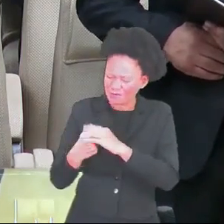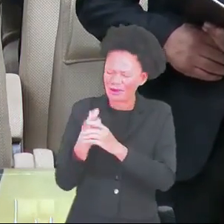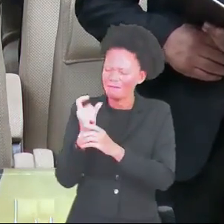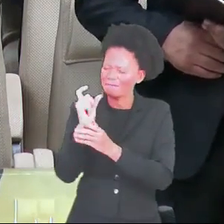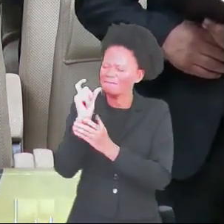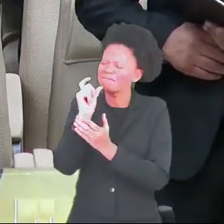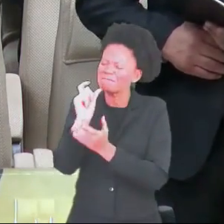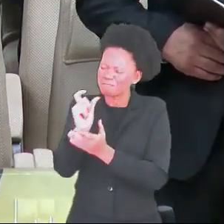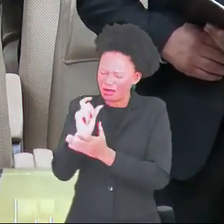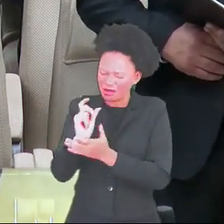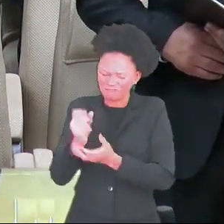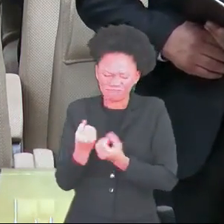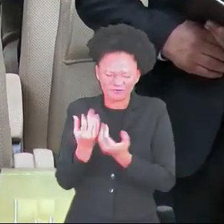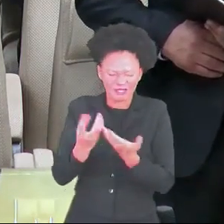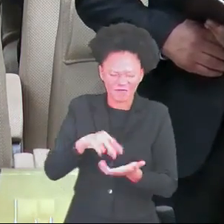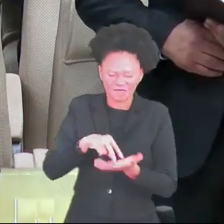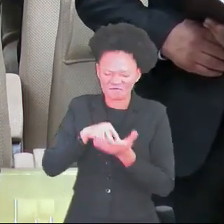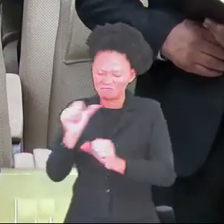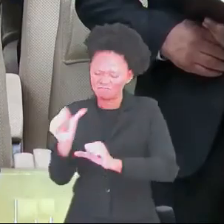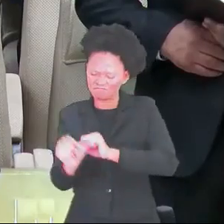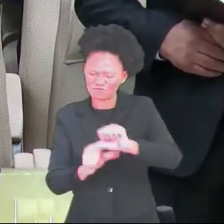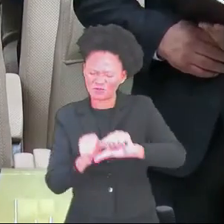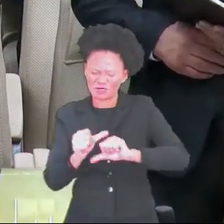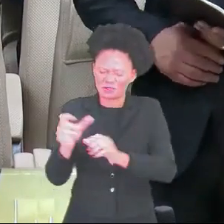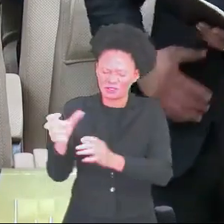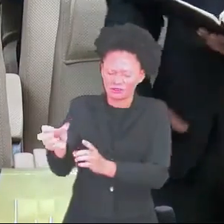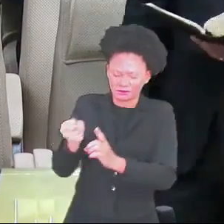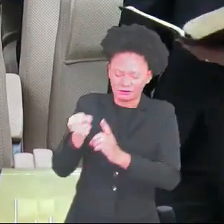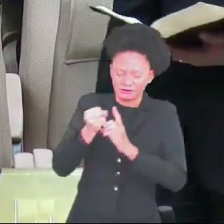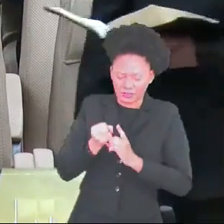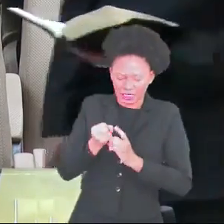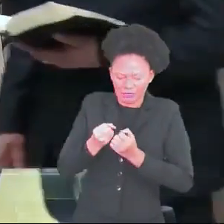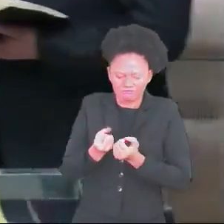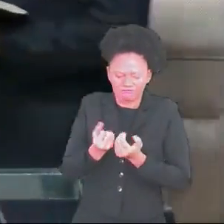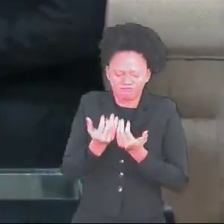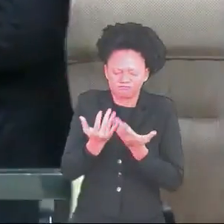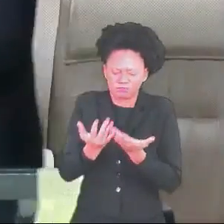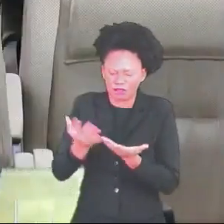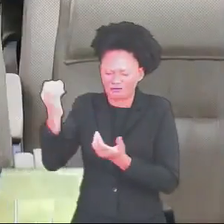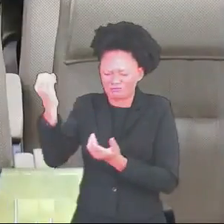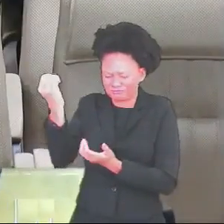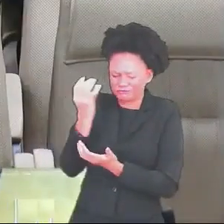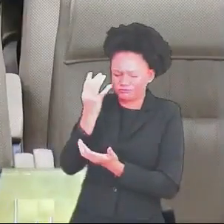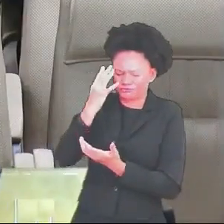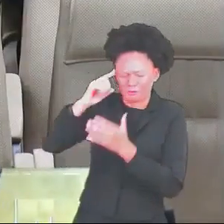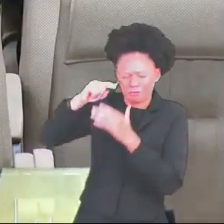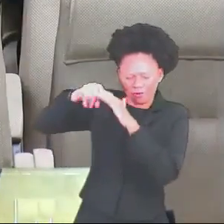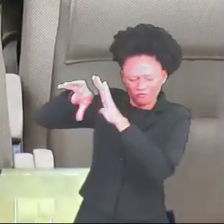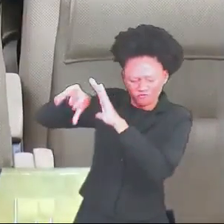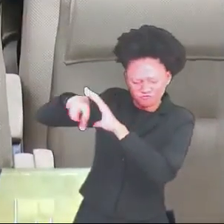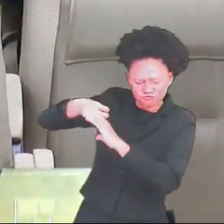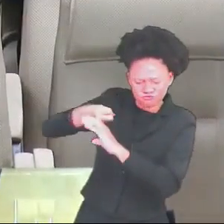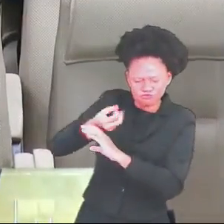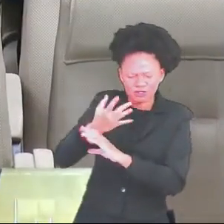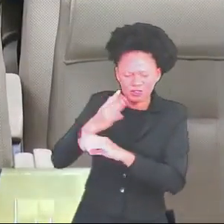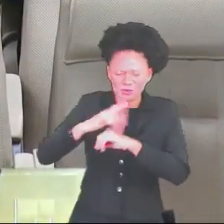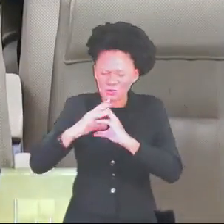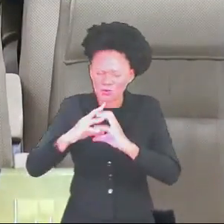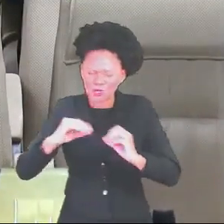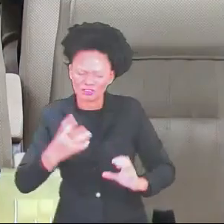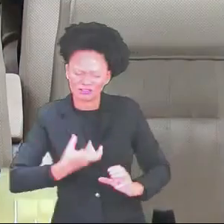que transforma, que muda, que traz a revelação profunda, que cura, Senhor, que salva,